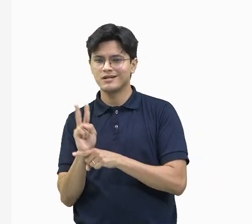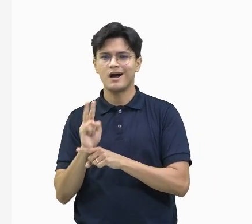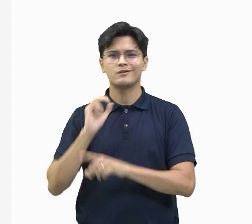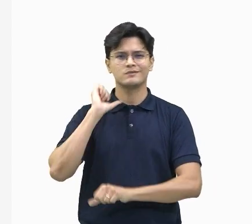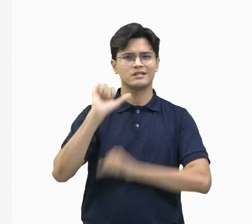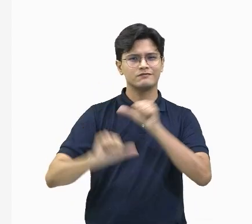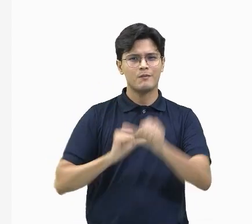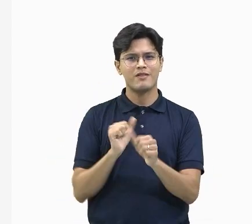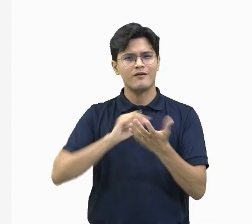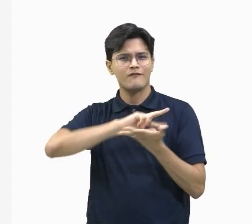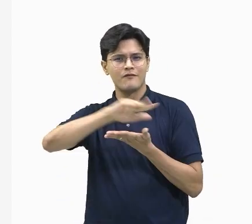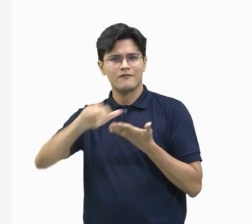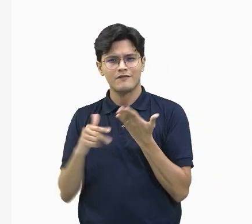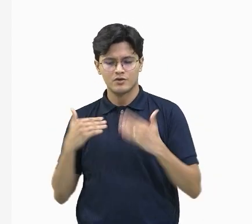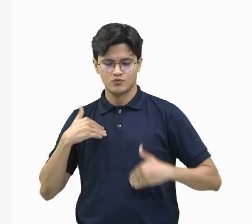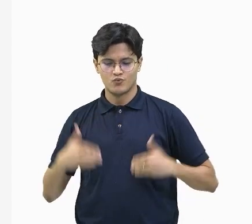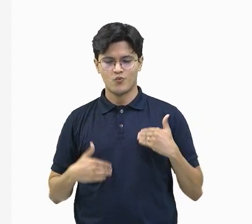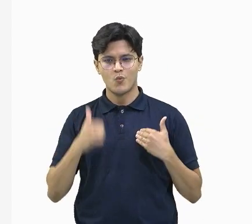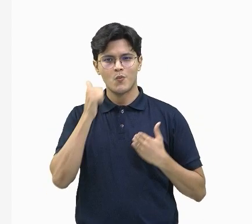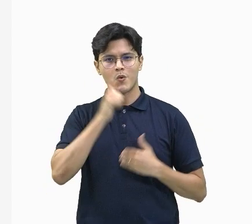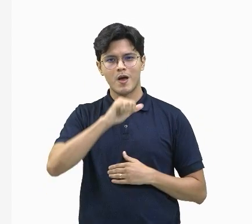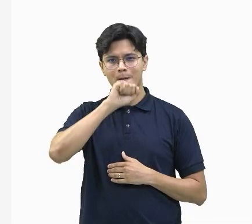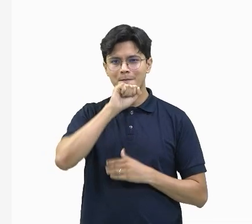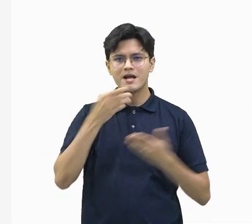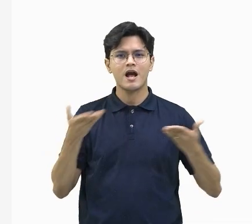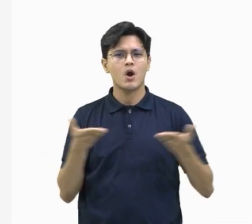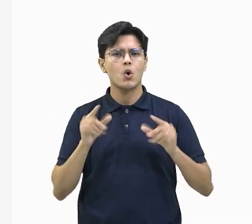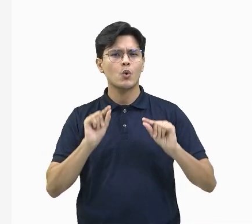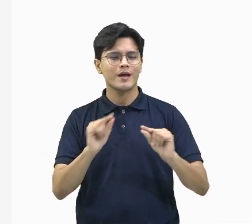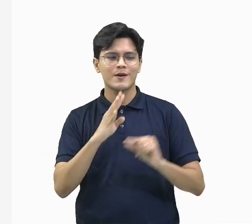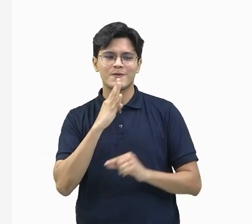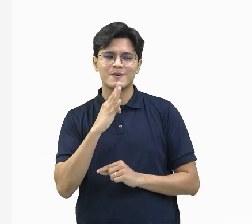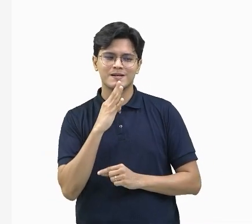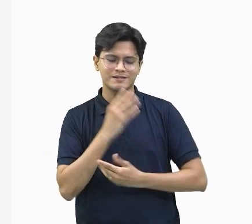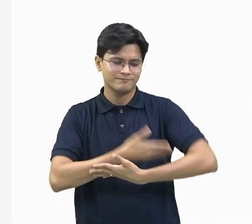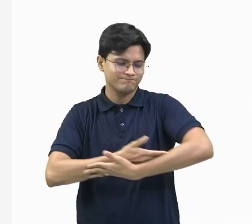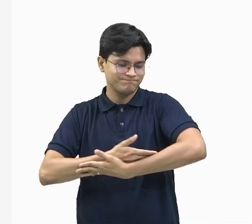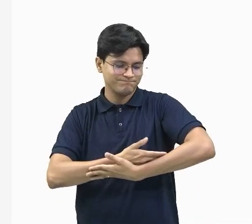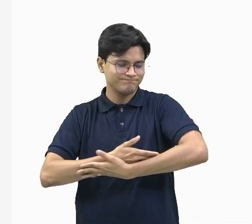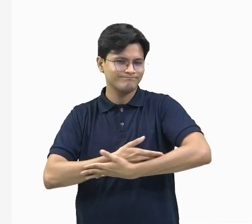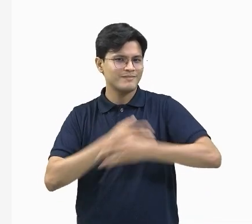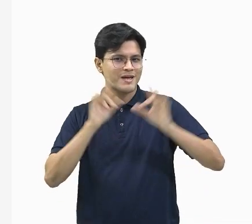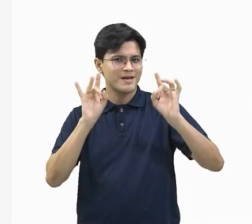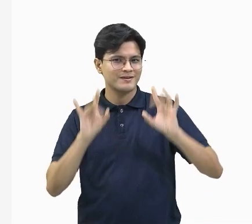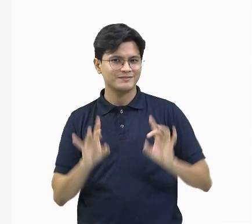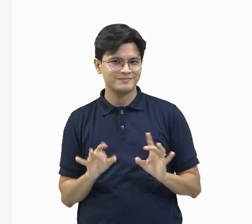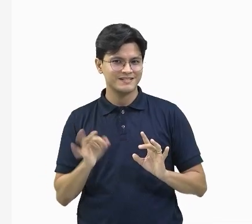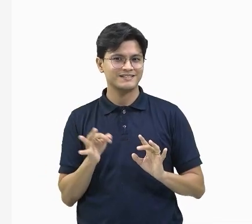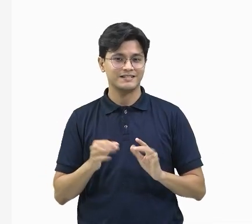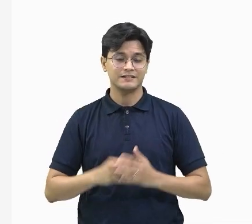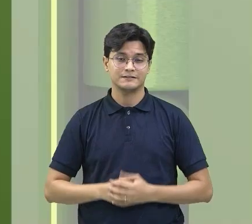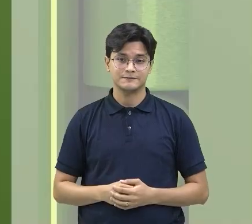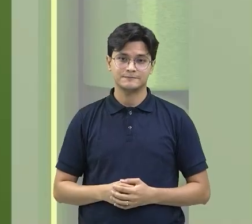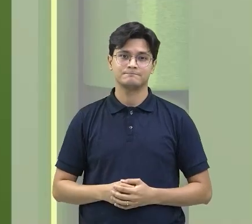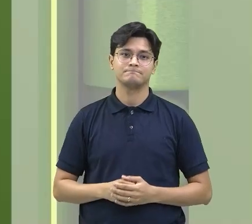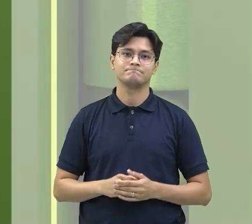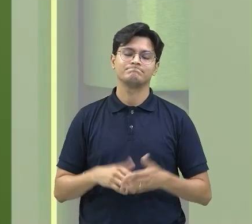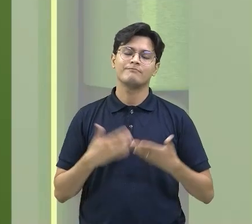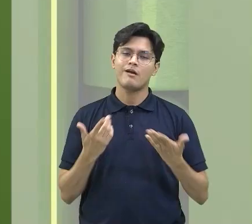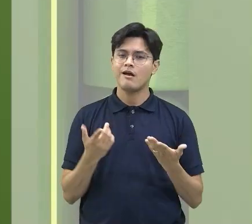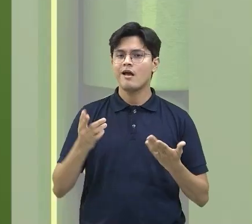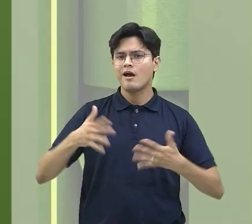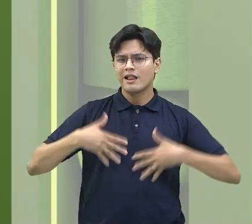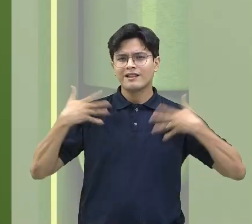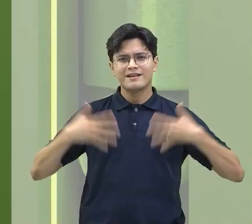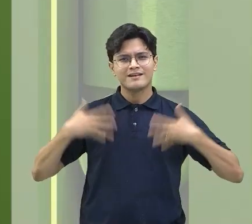mãe, finalmente chega a hora de conhecer aquele ser tão esperado após esses 9 meses. E é uma alegria tão